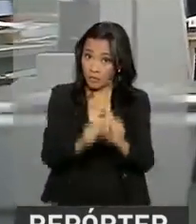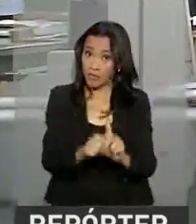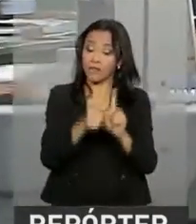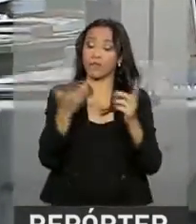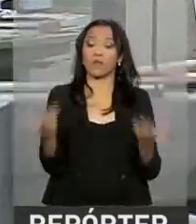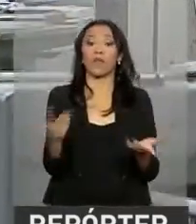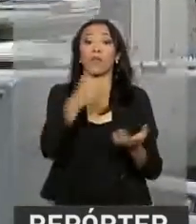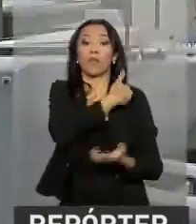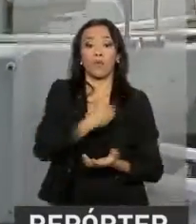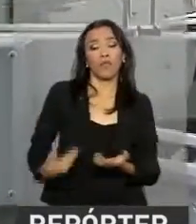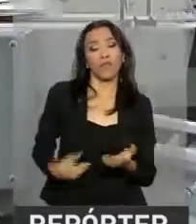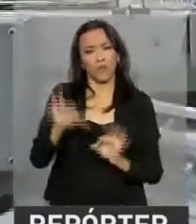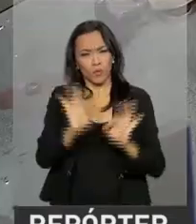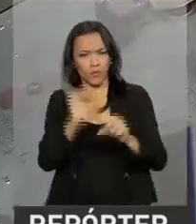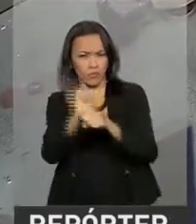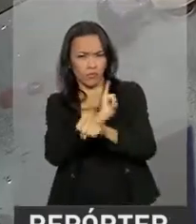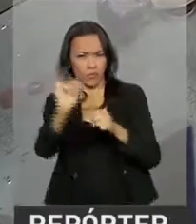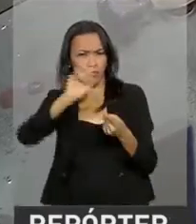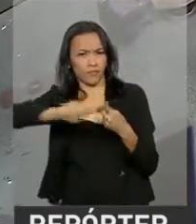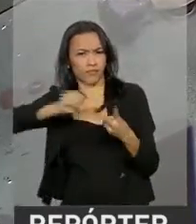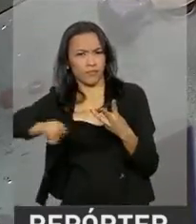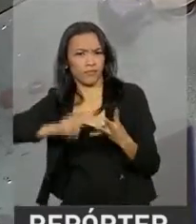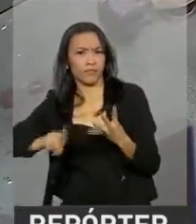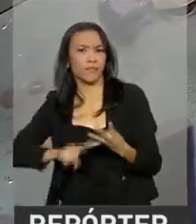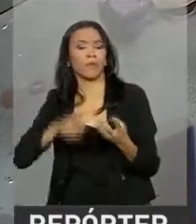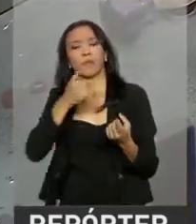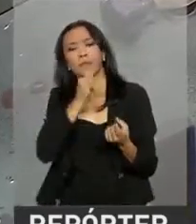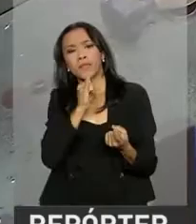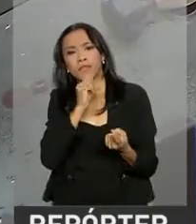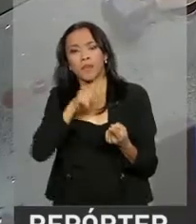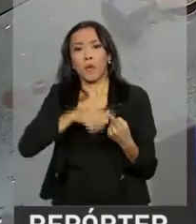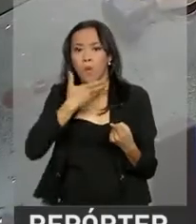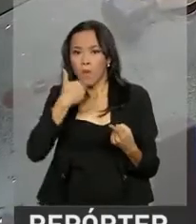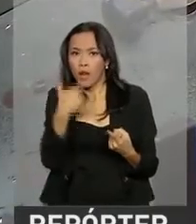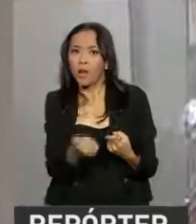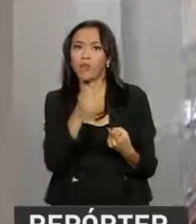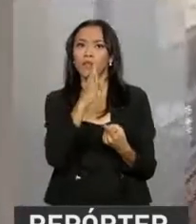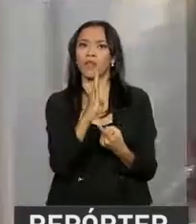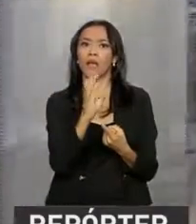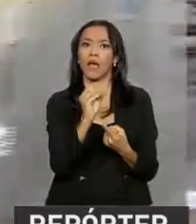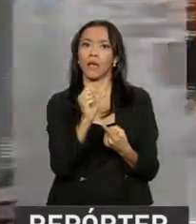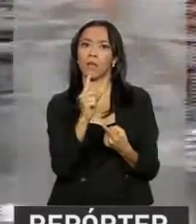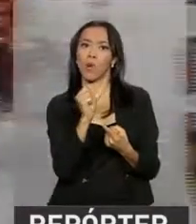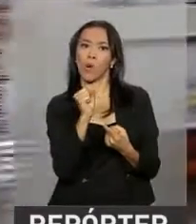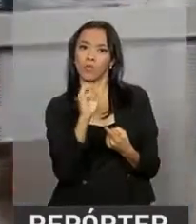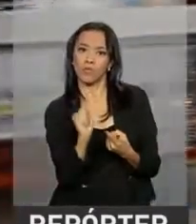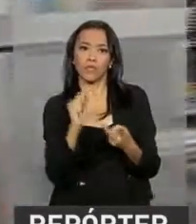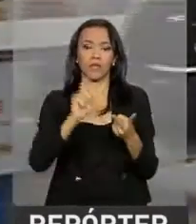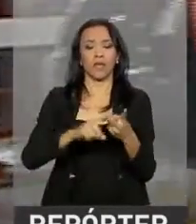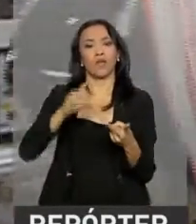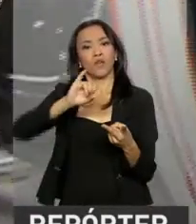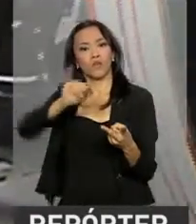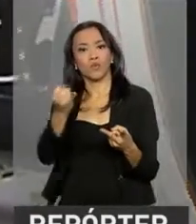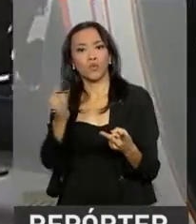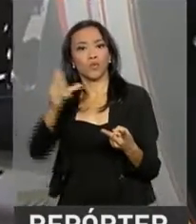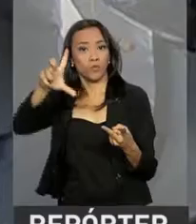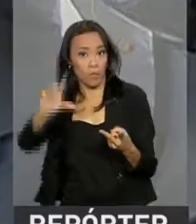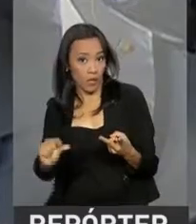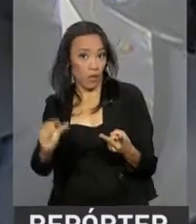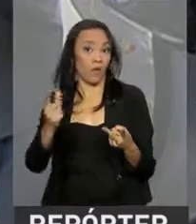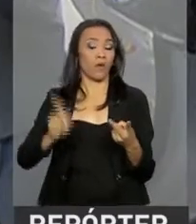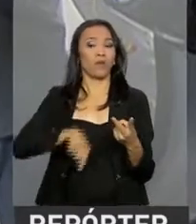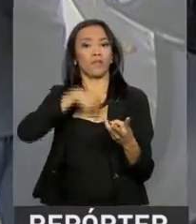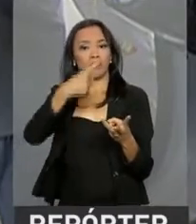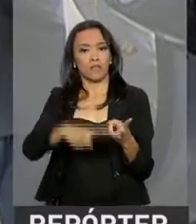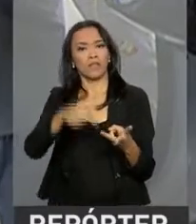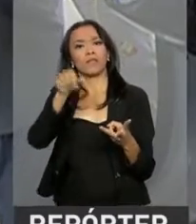governo utilizou diferentes dados, desde o melhor desempenho da Bolsa de Valores até juros menores cobrados pelo mercado,